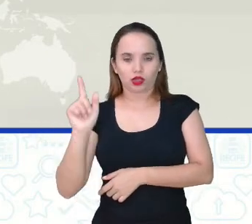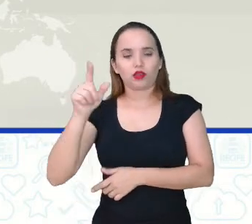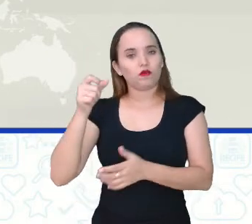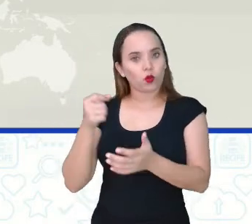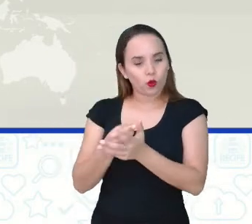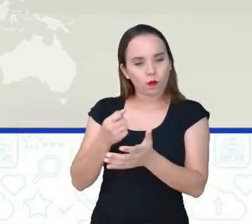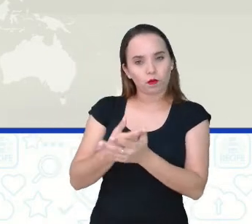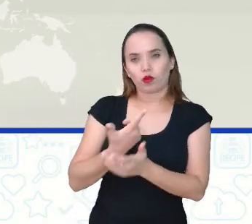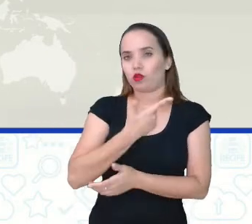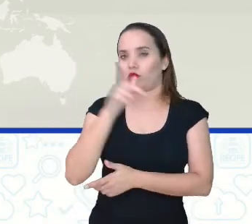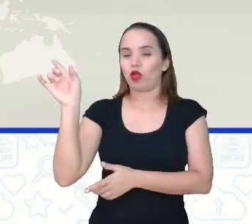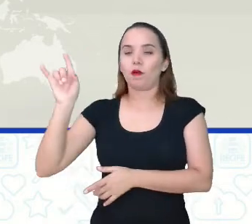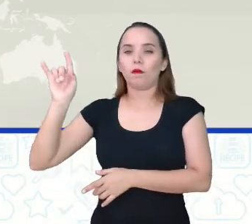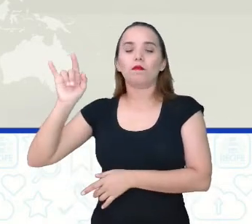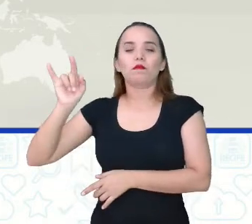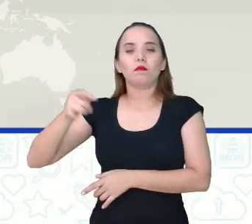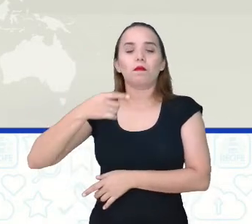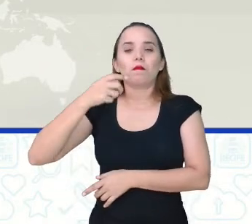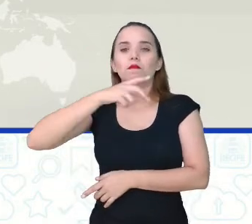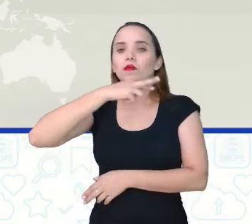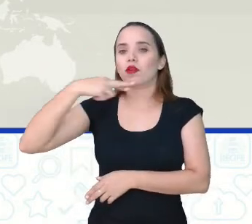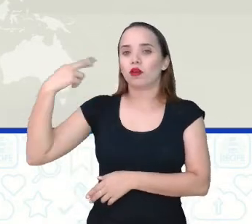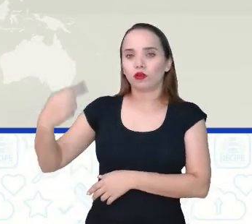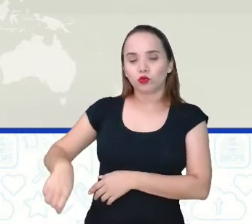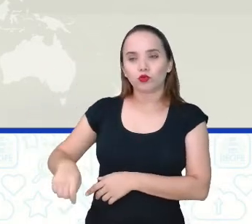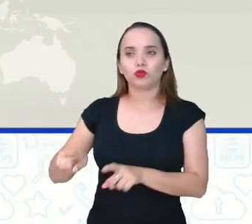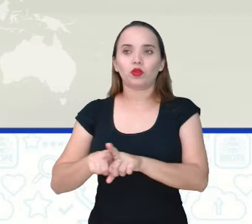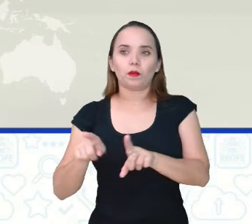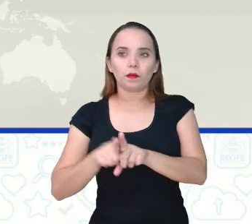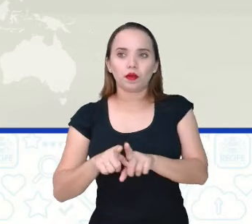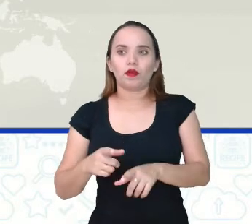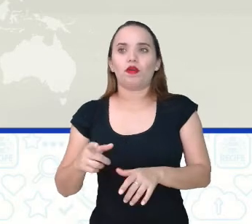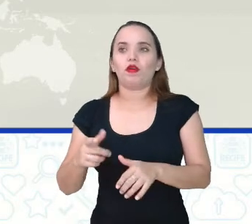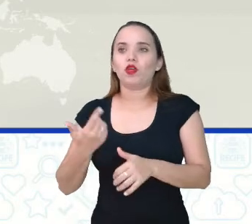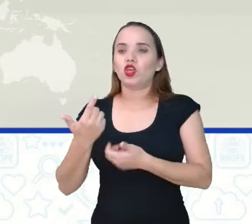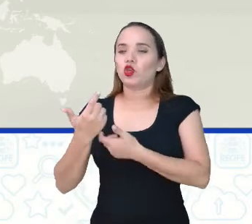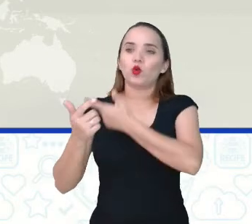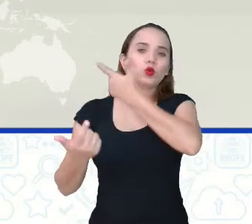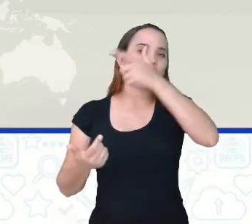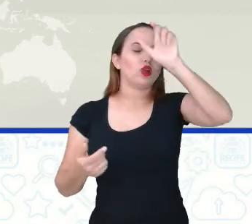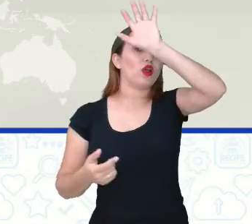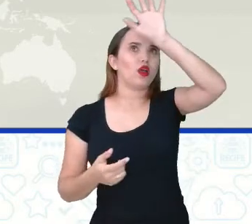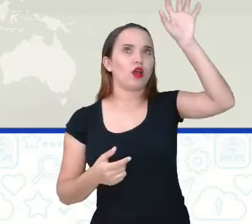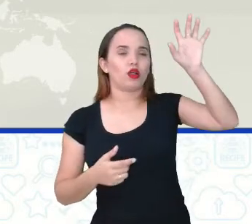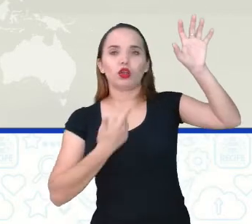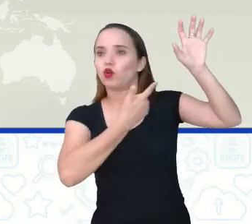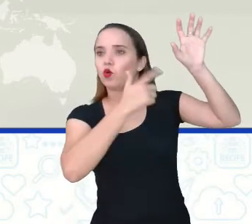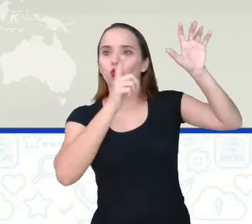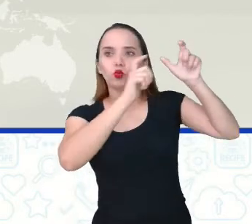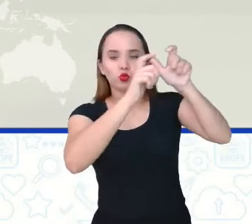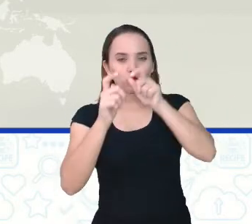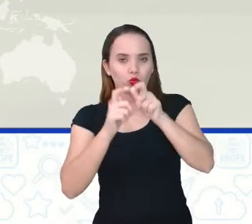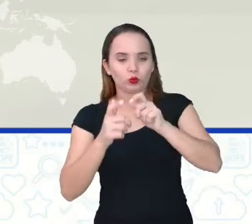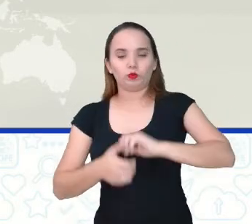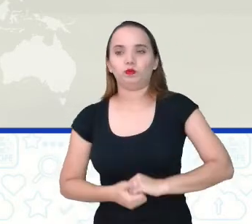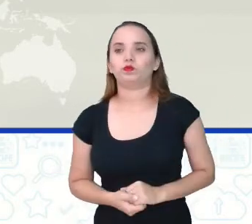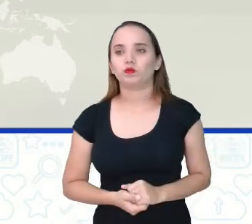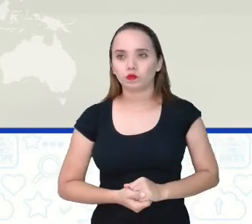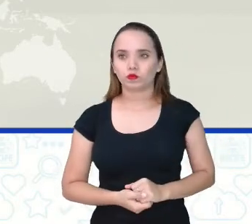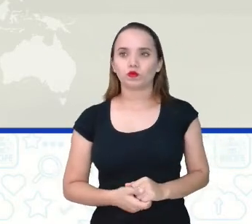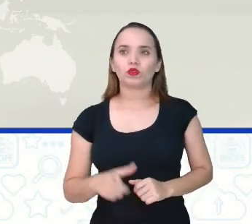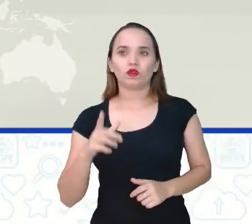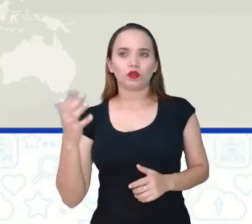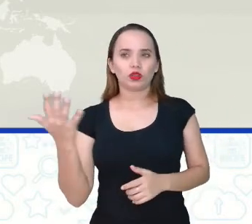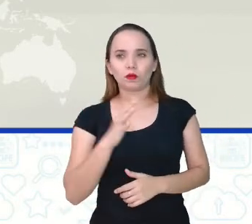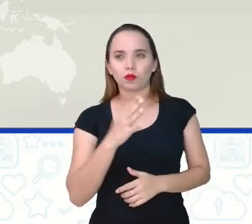e a Groenlândia, que está ali aquele mapinha azul, aquela partinha azul lá em cima, que está mais para o Polo Norte, né? Aí entre a Noruega, a